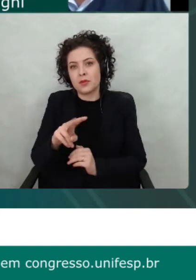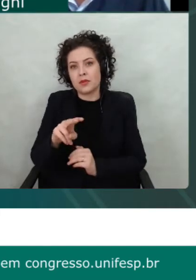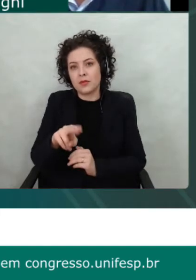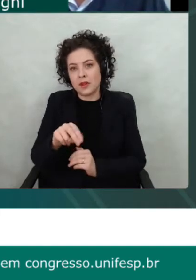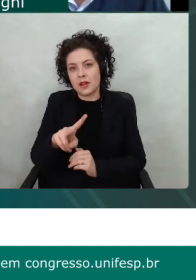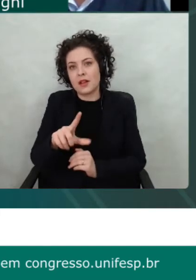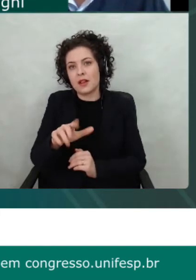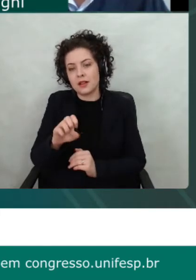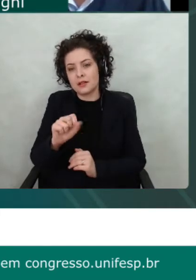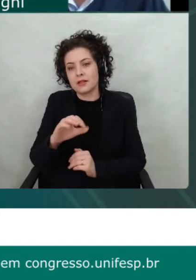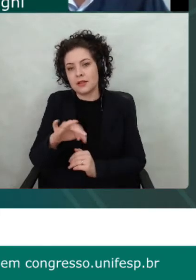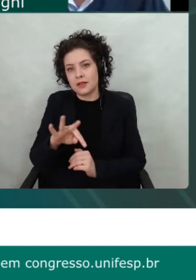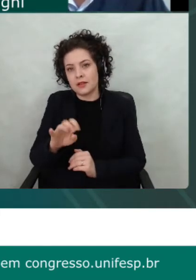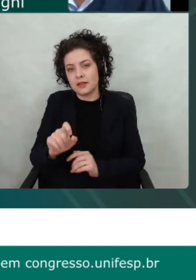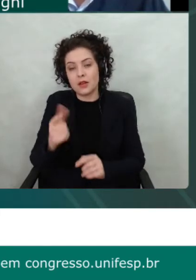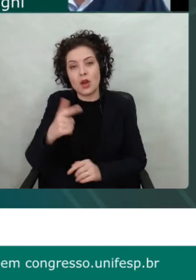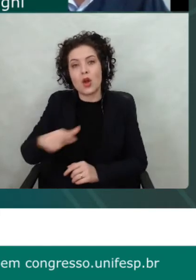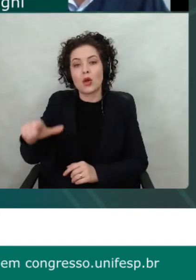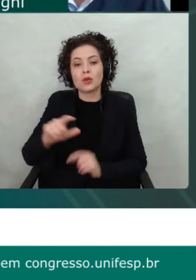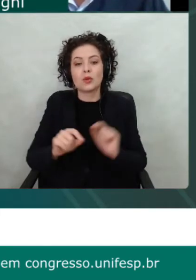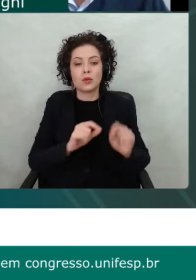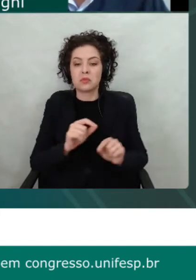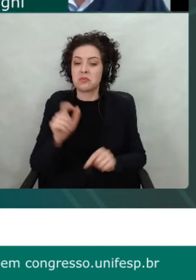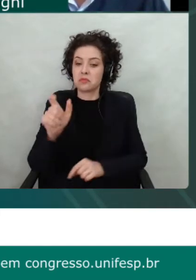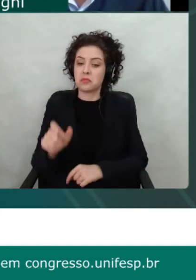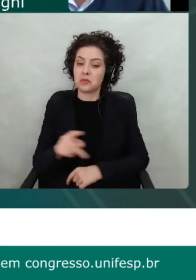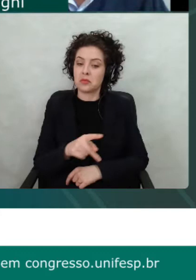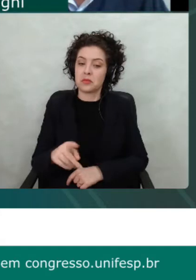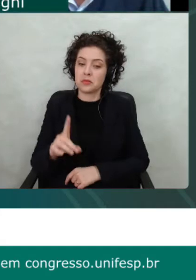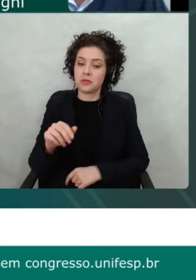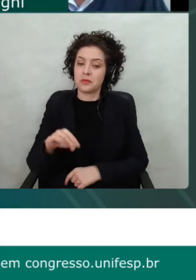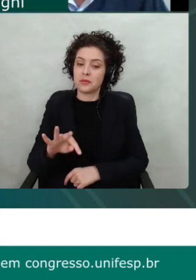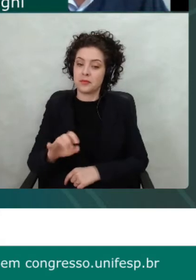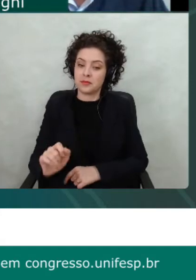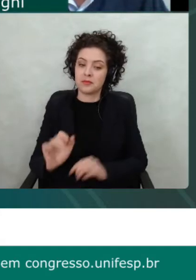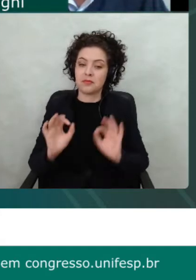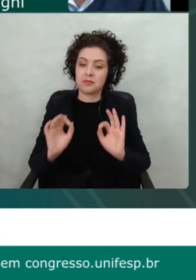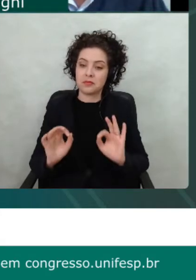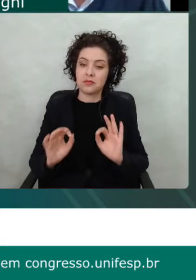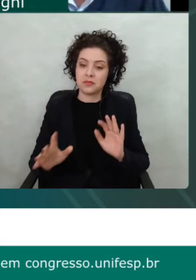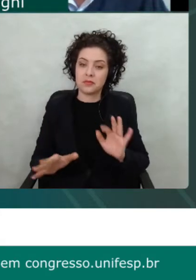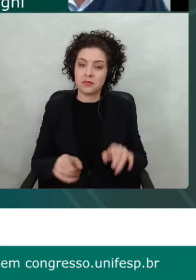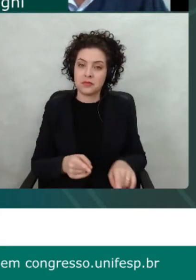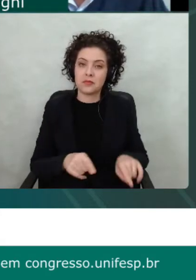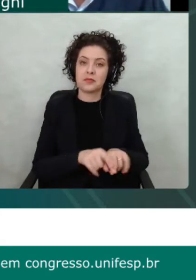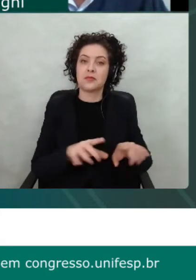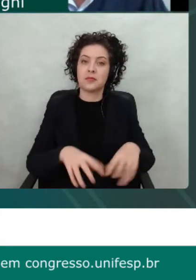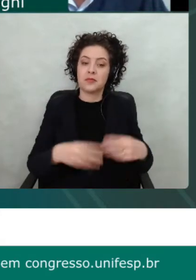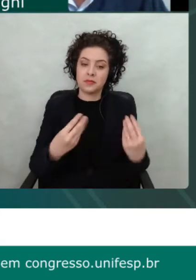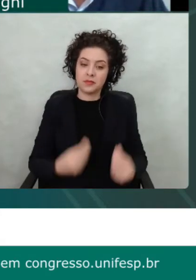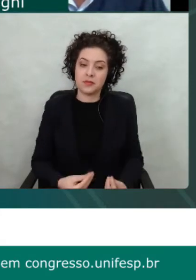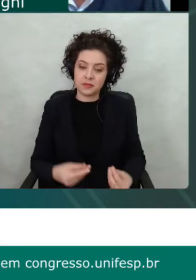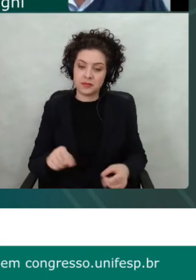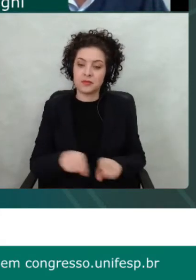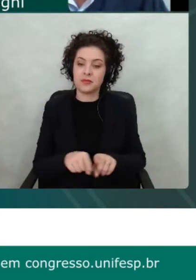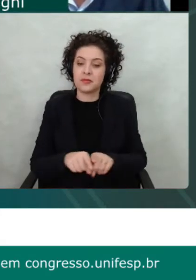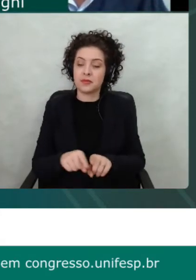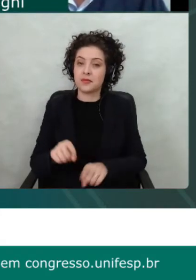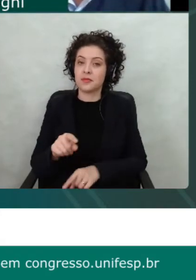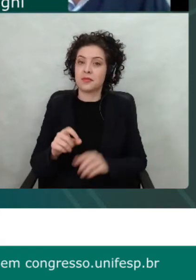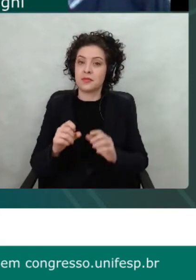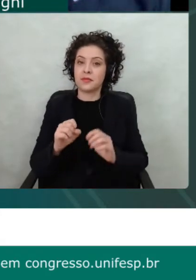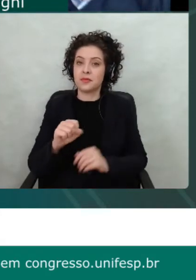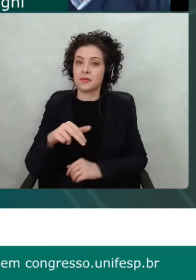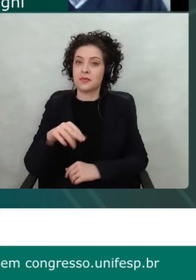temos outro craque aqui, o professor Dante Lang, é professor afiliado aqui da Unifesp, é professor da Santa Casa, ele